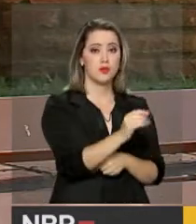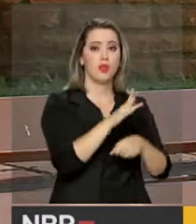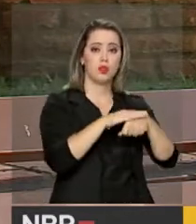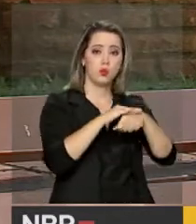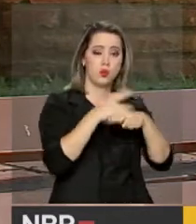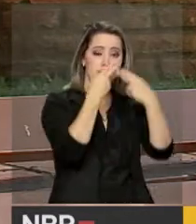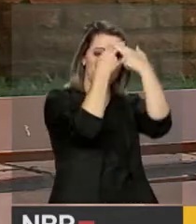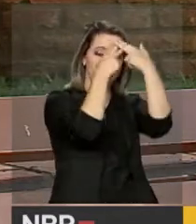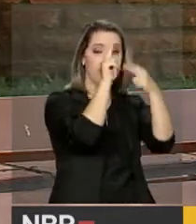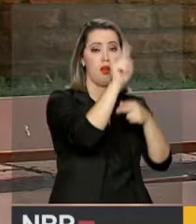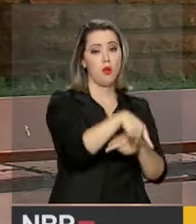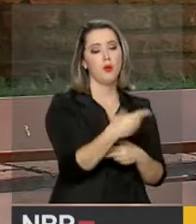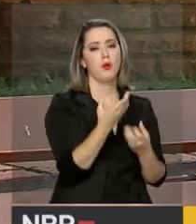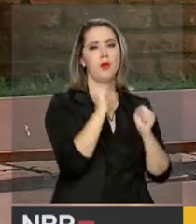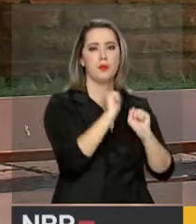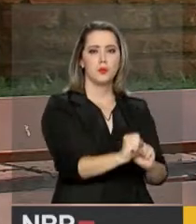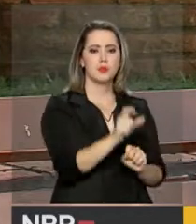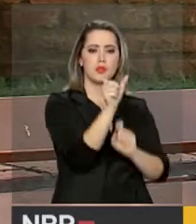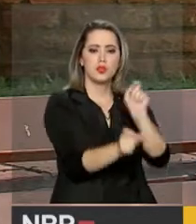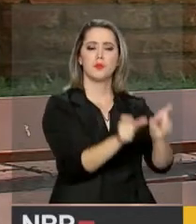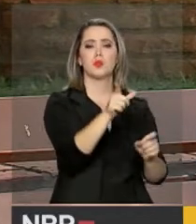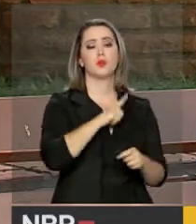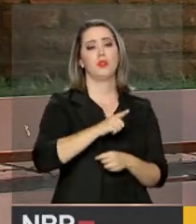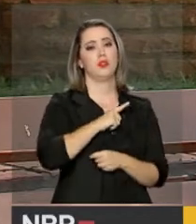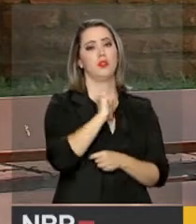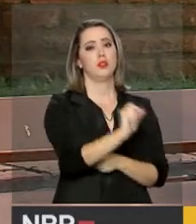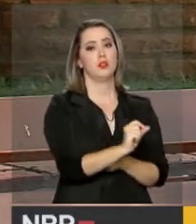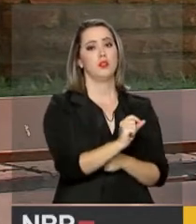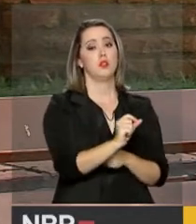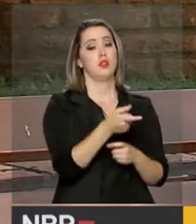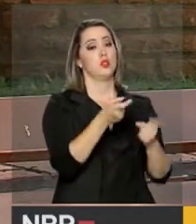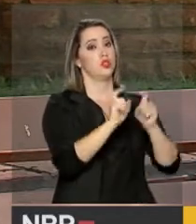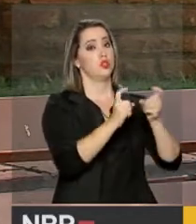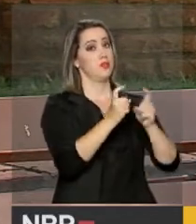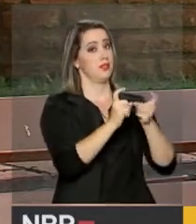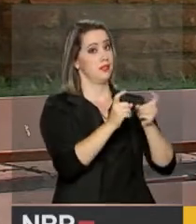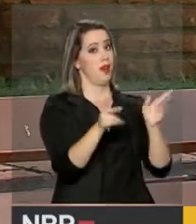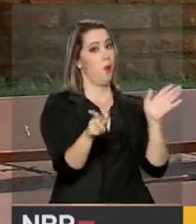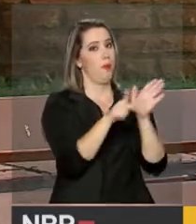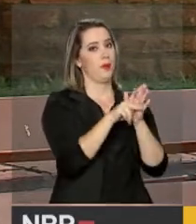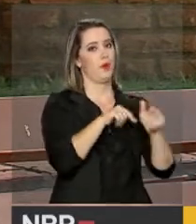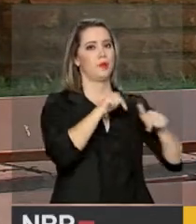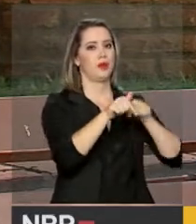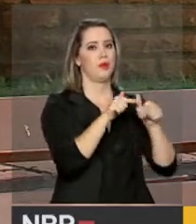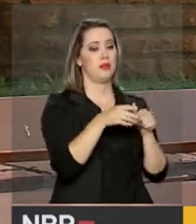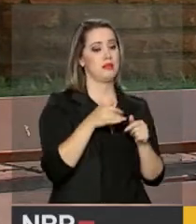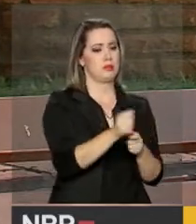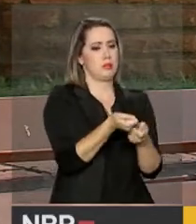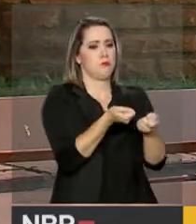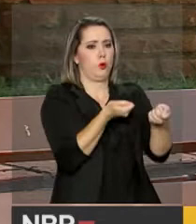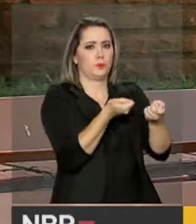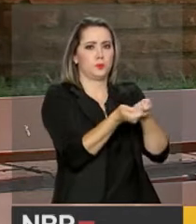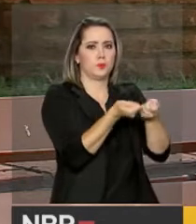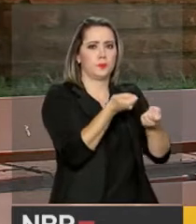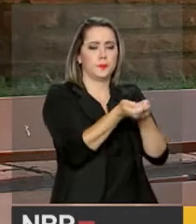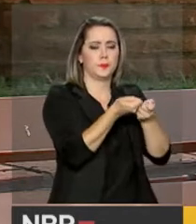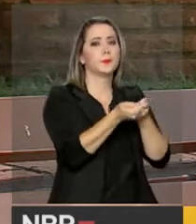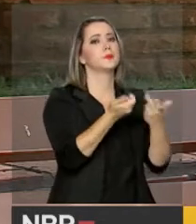mental é a capacidade que o trabalhador tem de gerir o seu próprio trabalho. Quanto mais amarrado é a sua conduta,